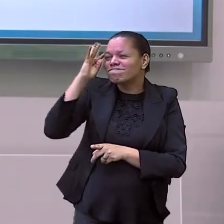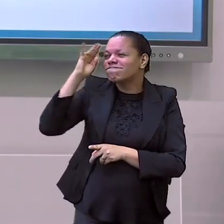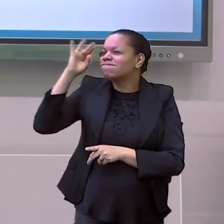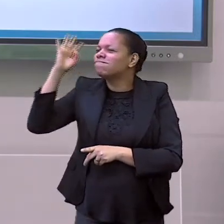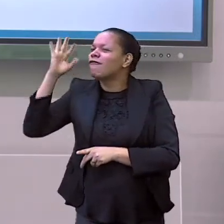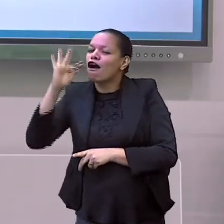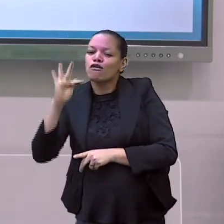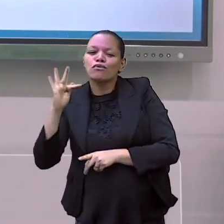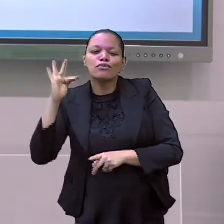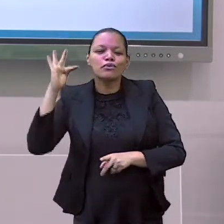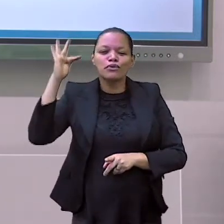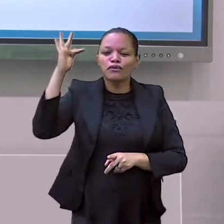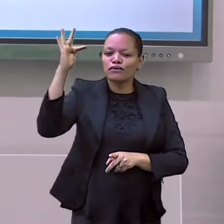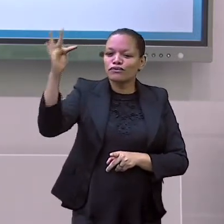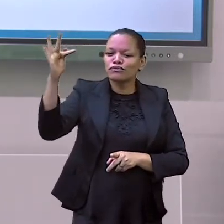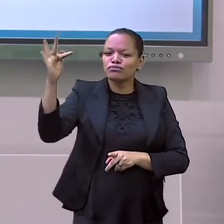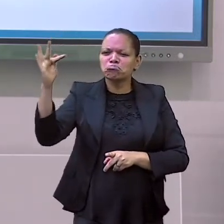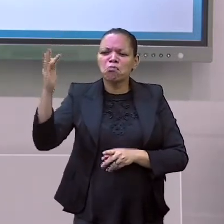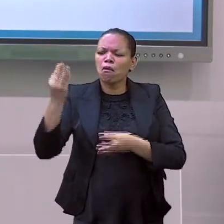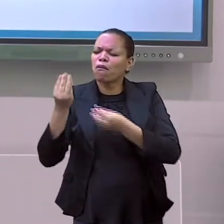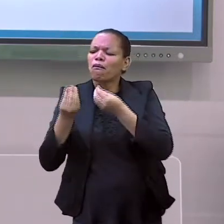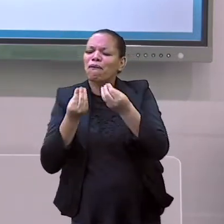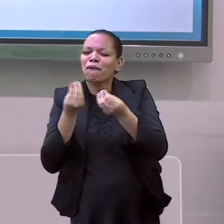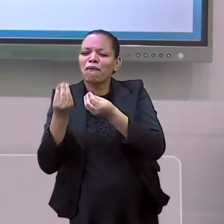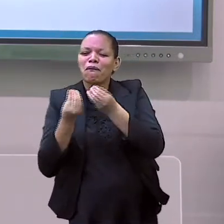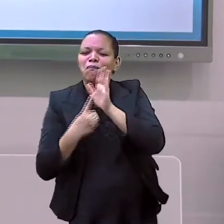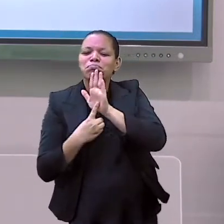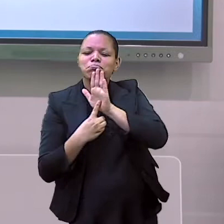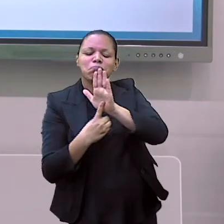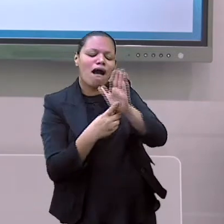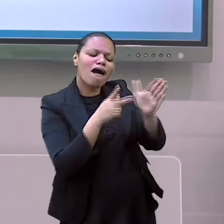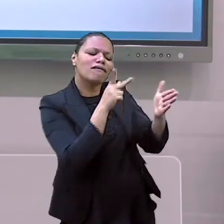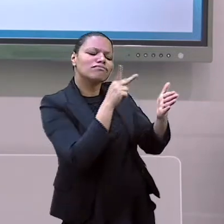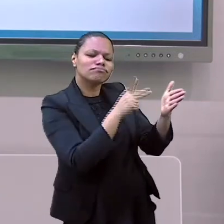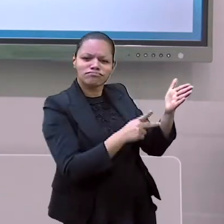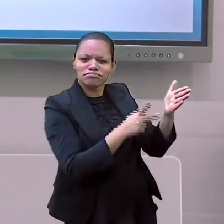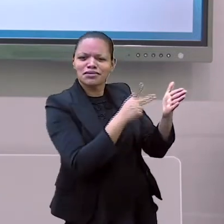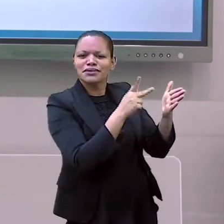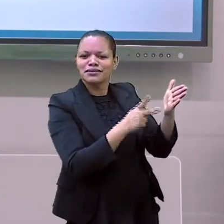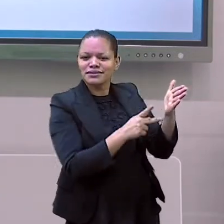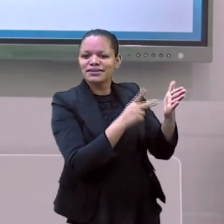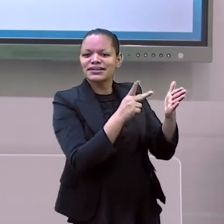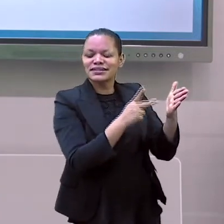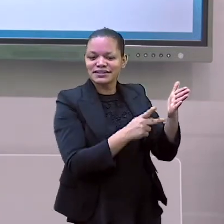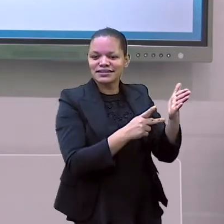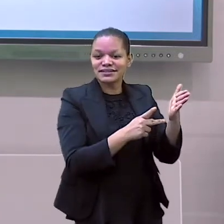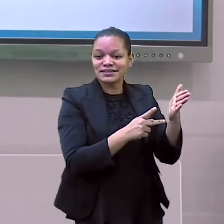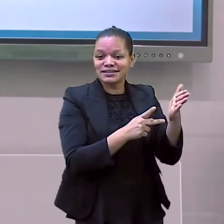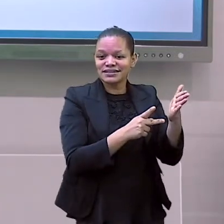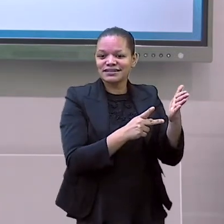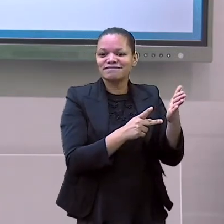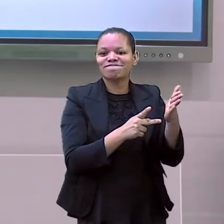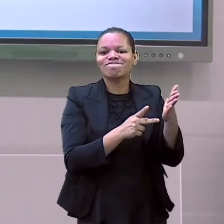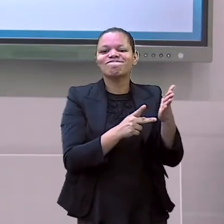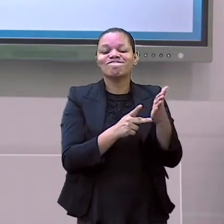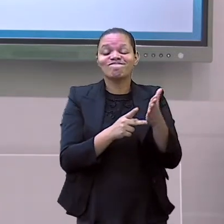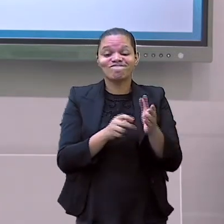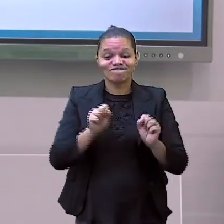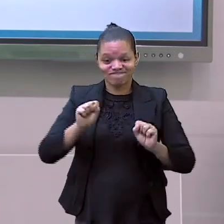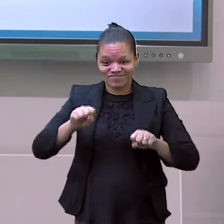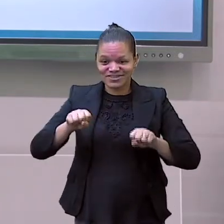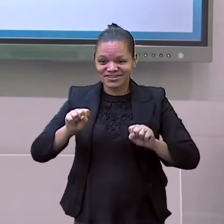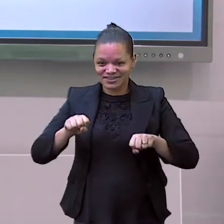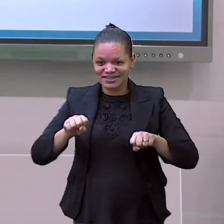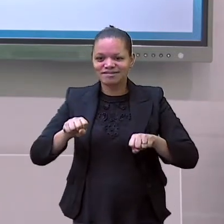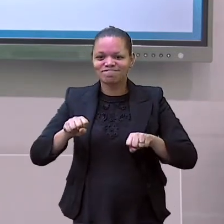acordo com como fala naquele poema. Então o poema, ele é o quê? totalmente pessoal quando